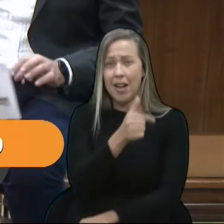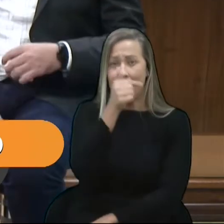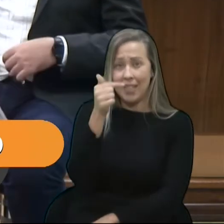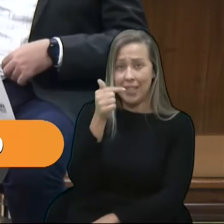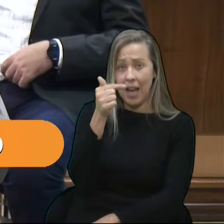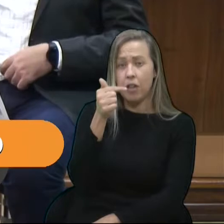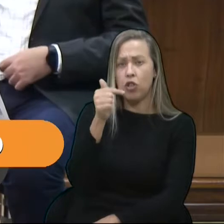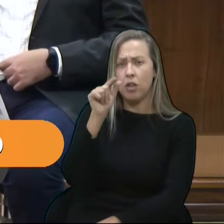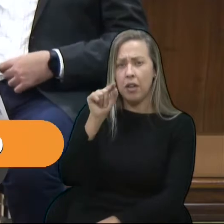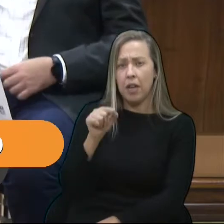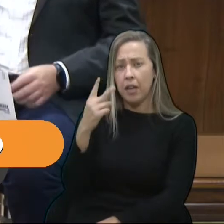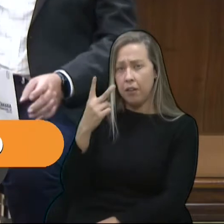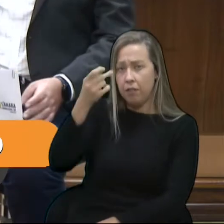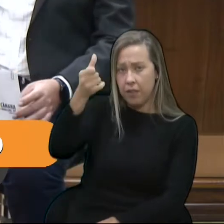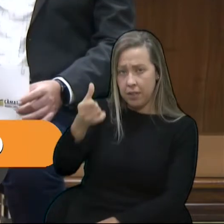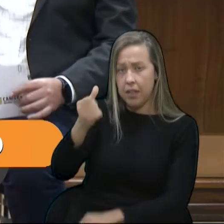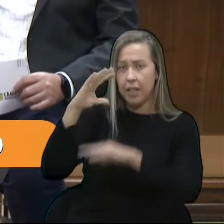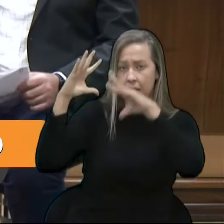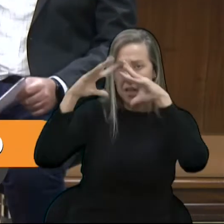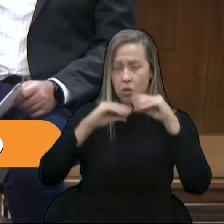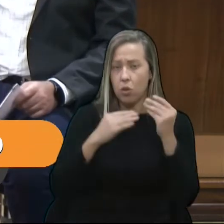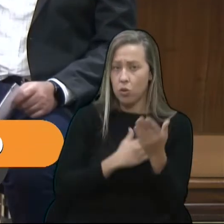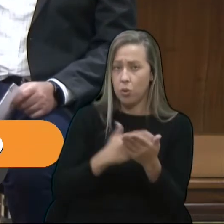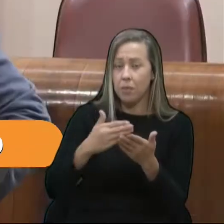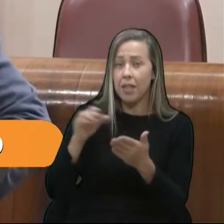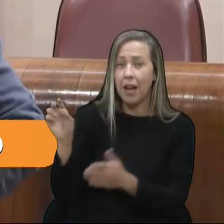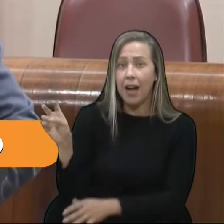7h26 da noite, aí já início da